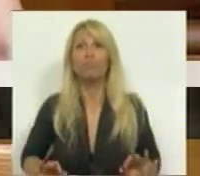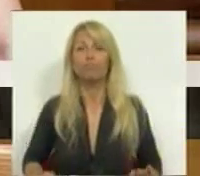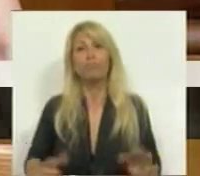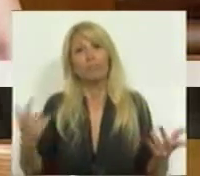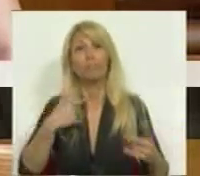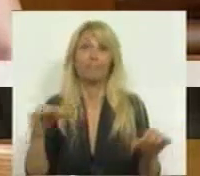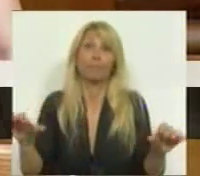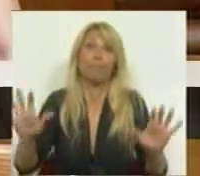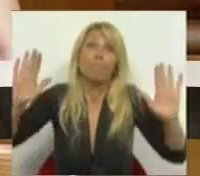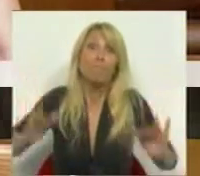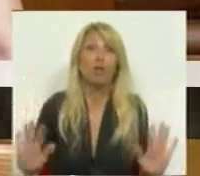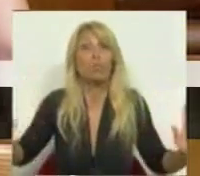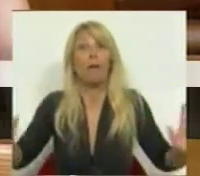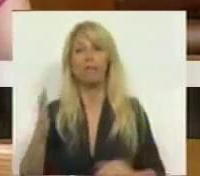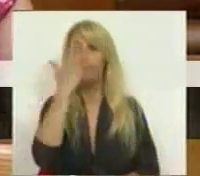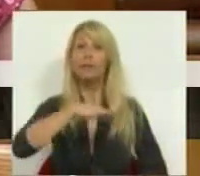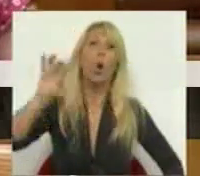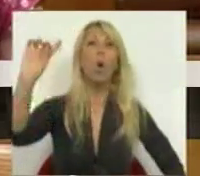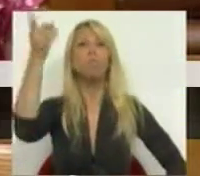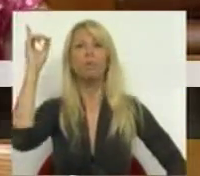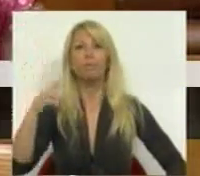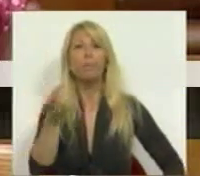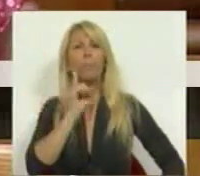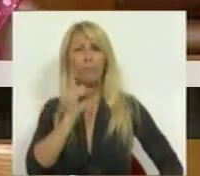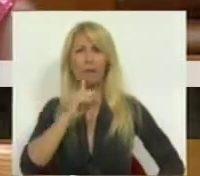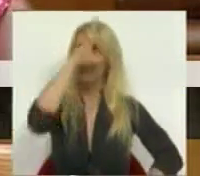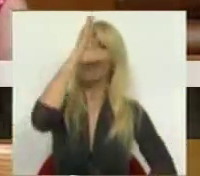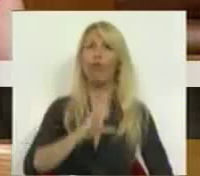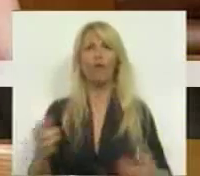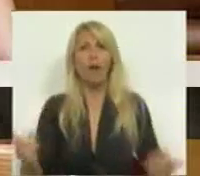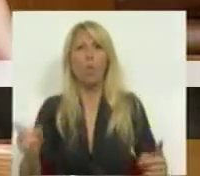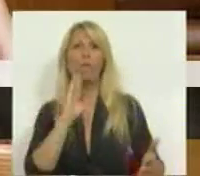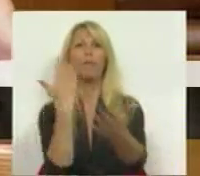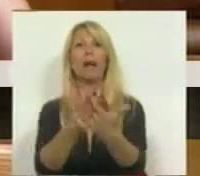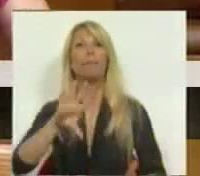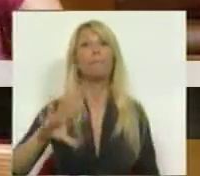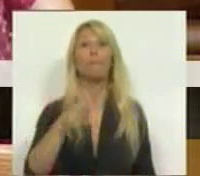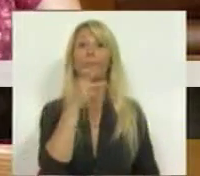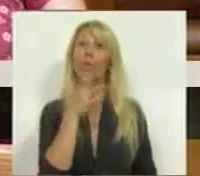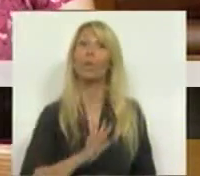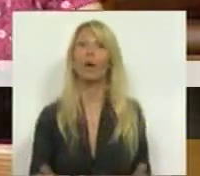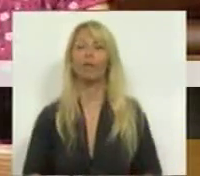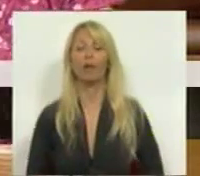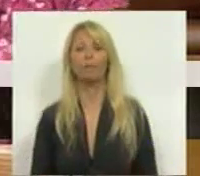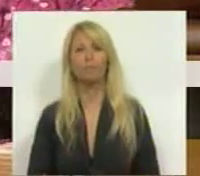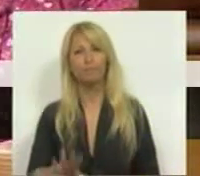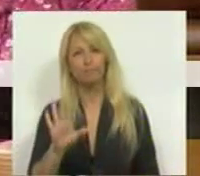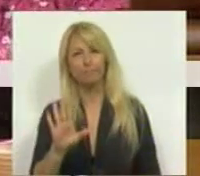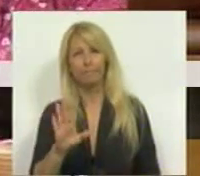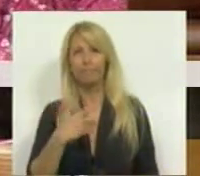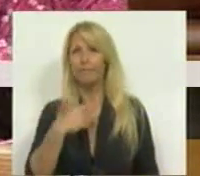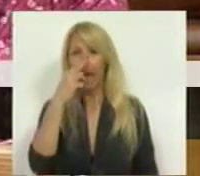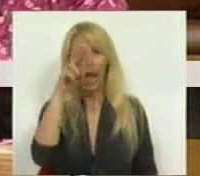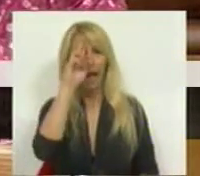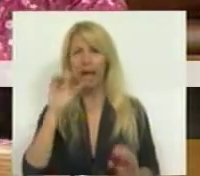se a comédia destes governantes não fosse a tragédia deste país. E desenganem-se.